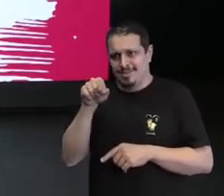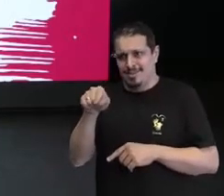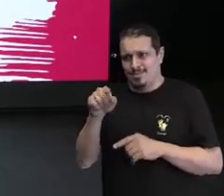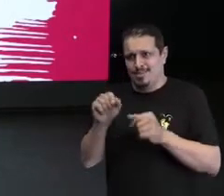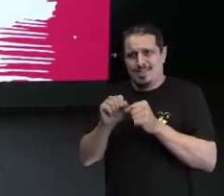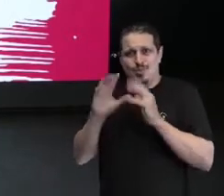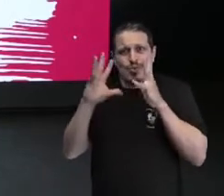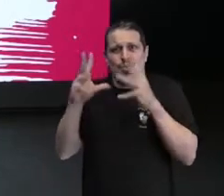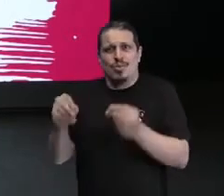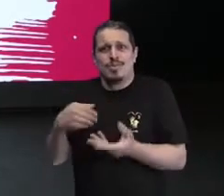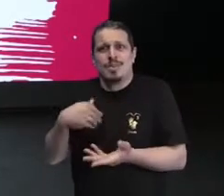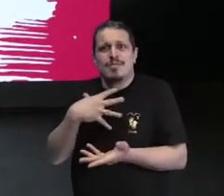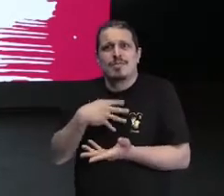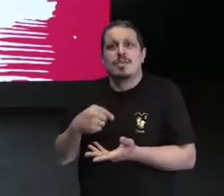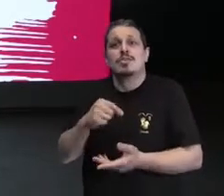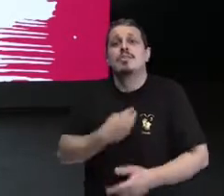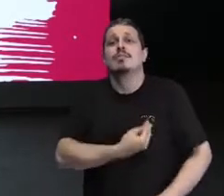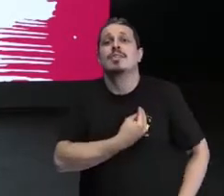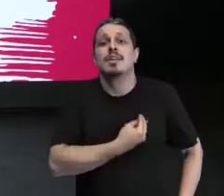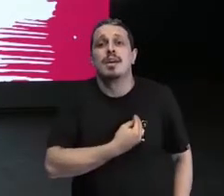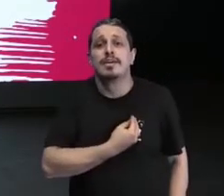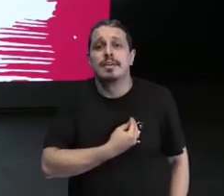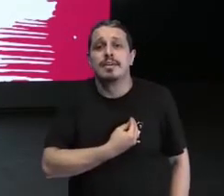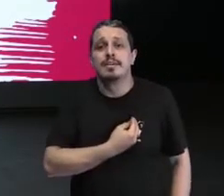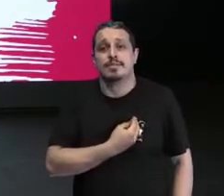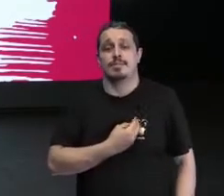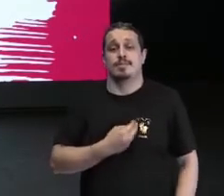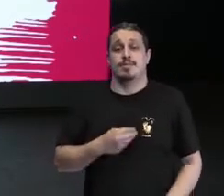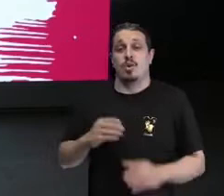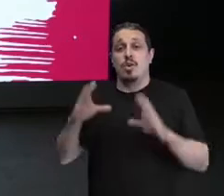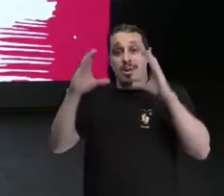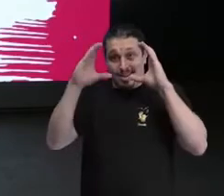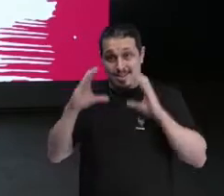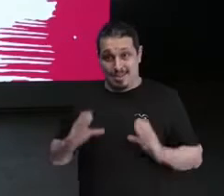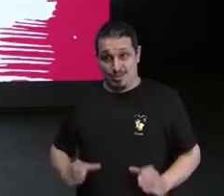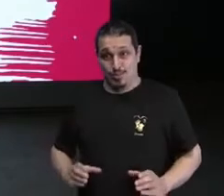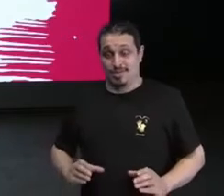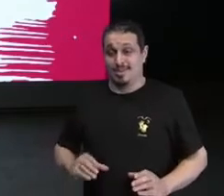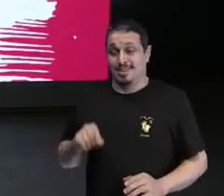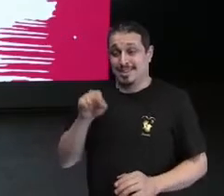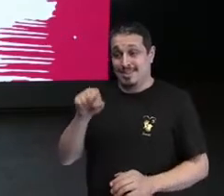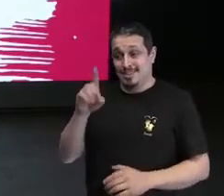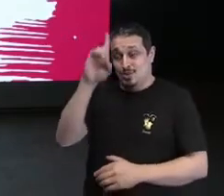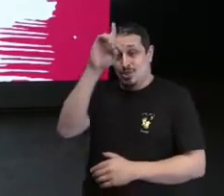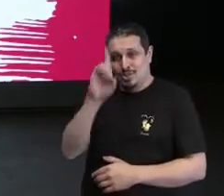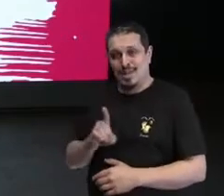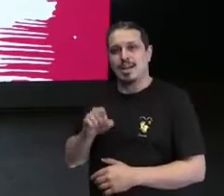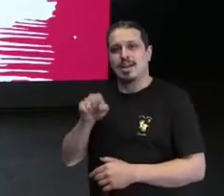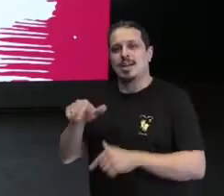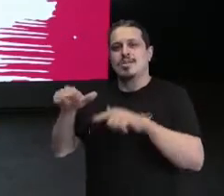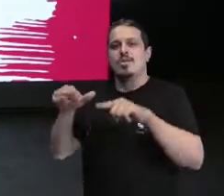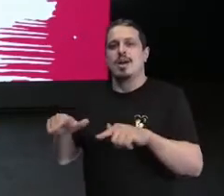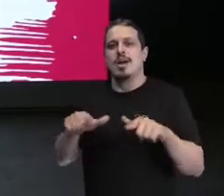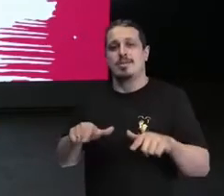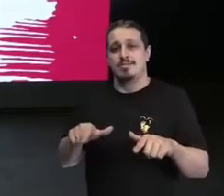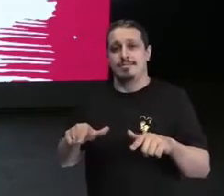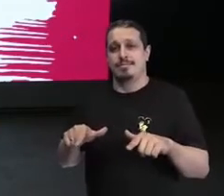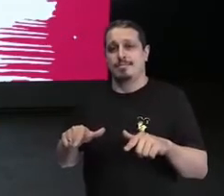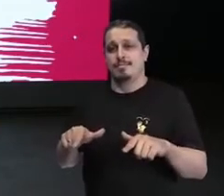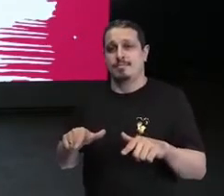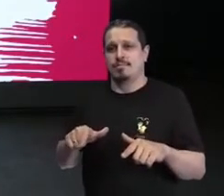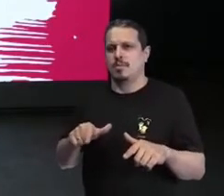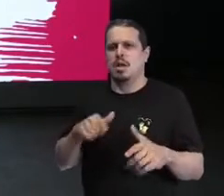filhos existem, de que eles são cidadãos e de que eles têm direito de estar naquele lugar, assim como todas as outras